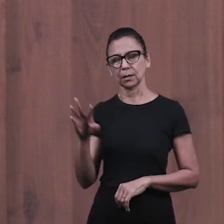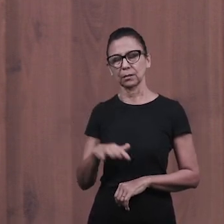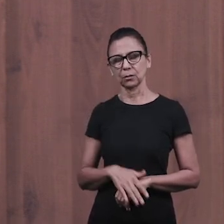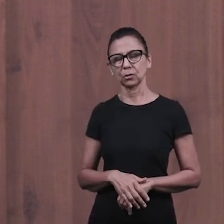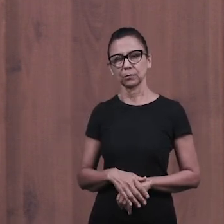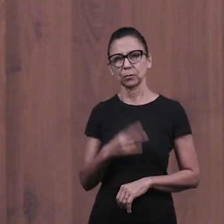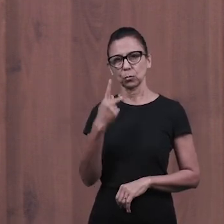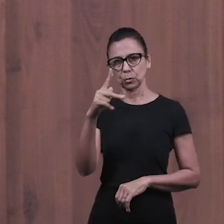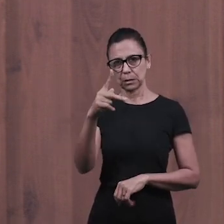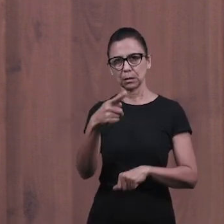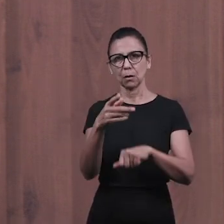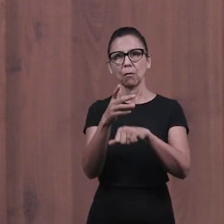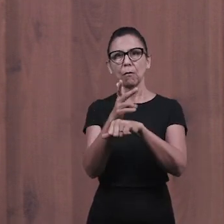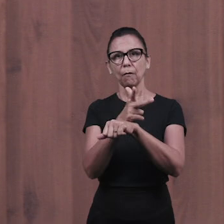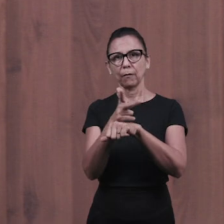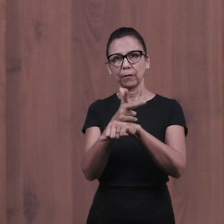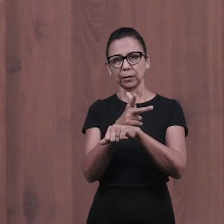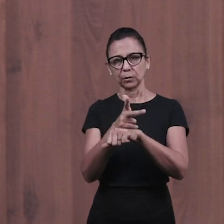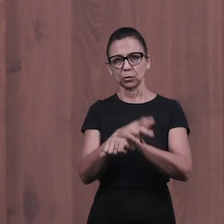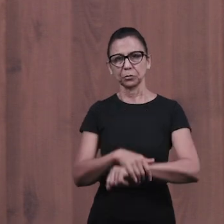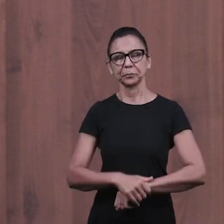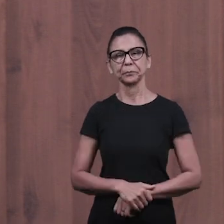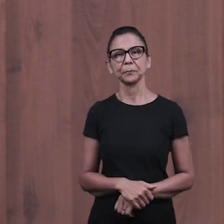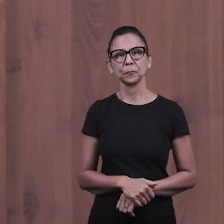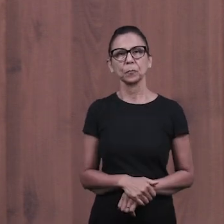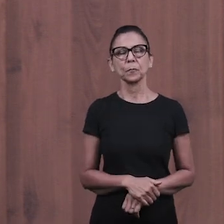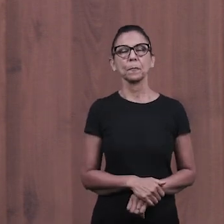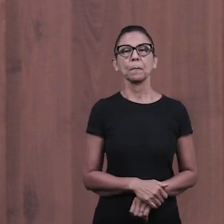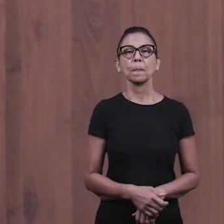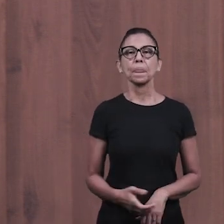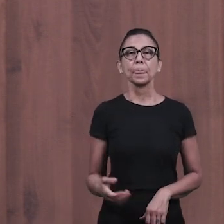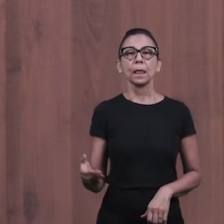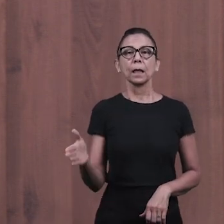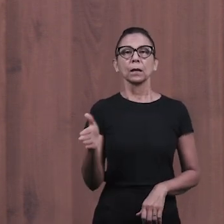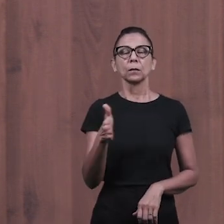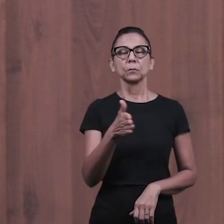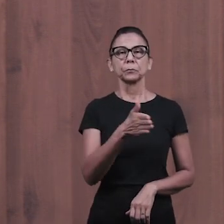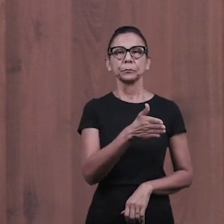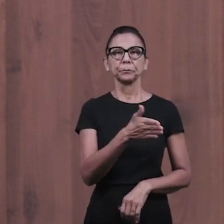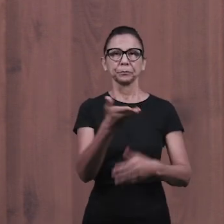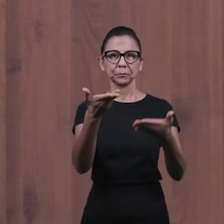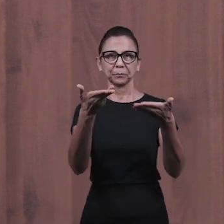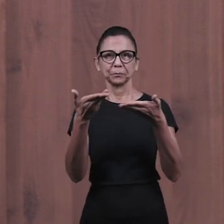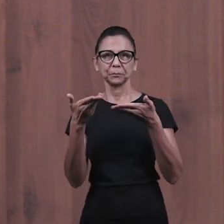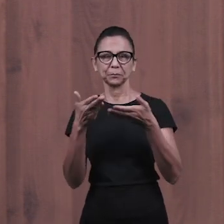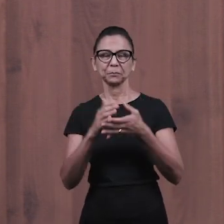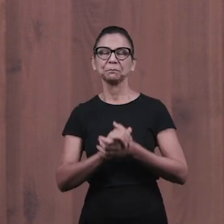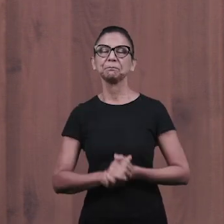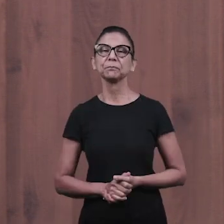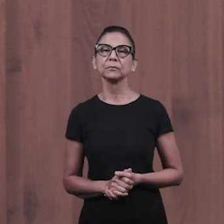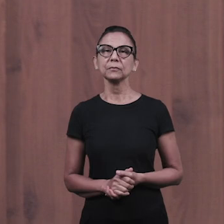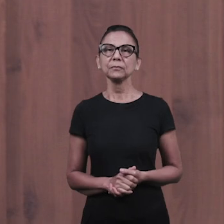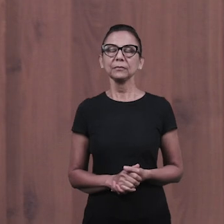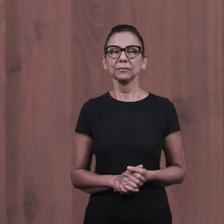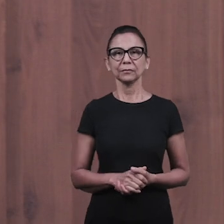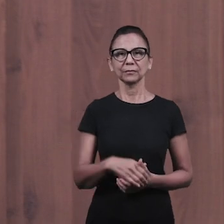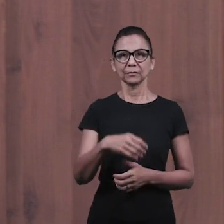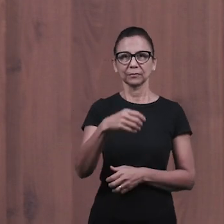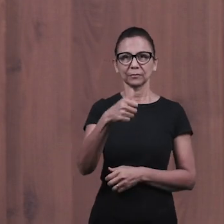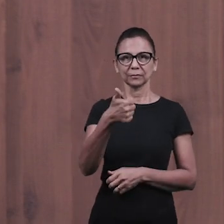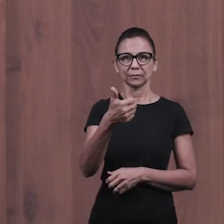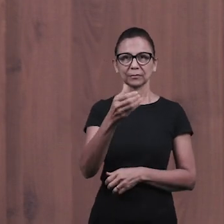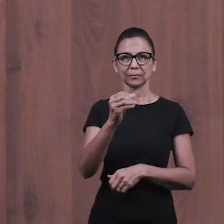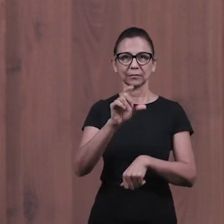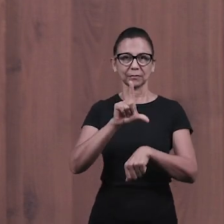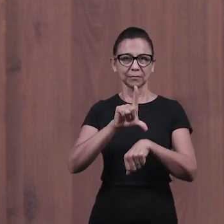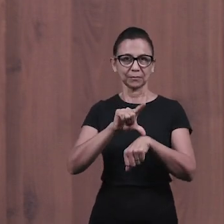estão percebendo agora enquanto eu estou falando. Eu quero também dar aqui uma palavra que é um convite, para que daqui a pouco, às